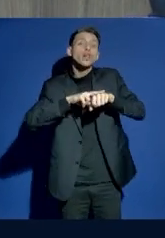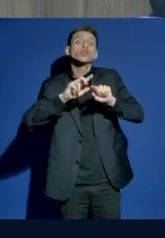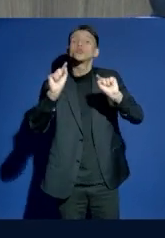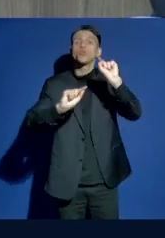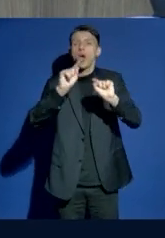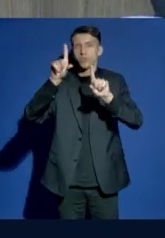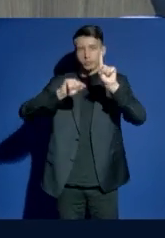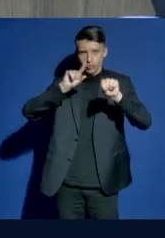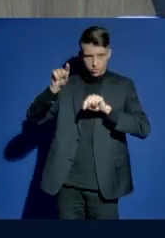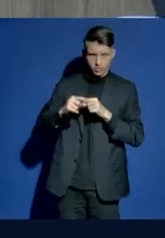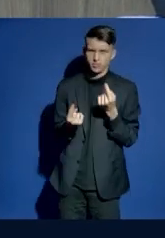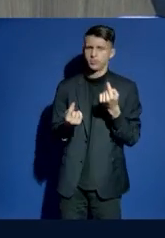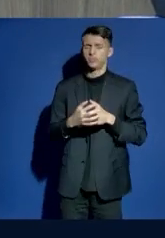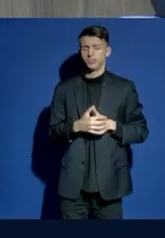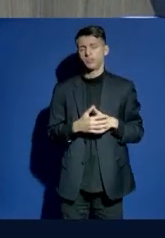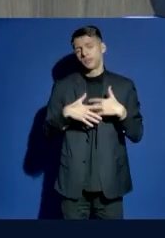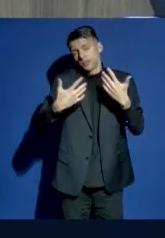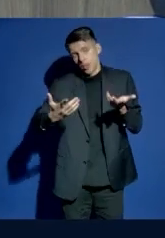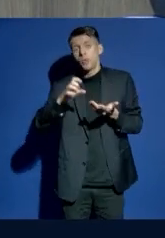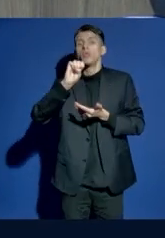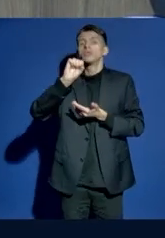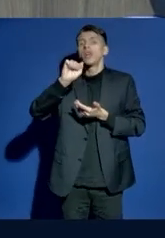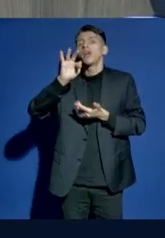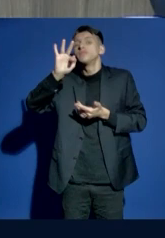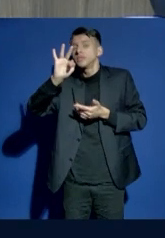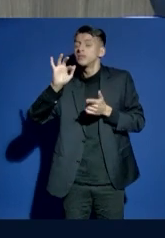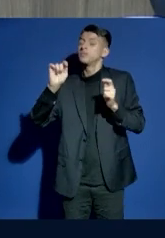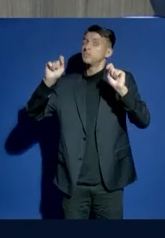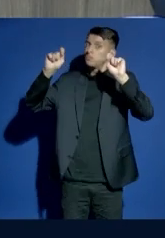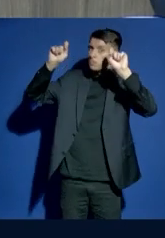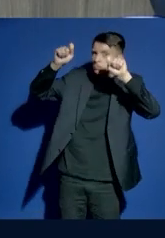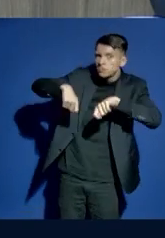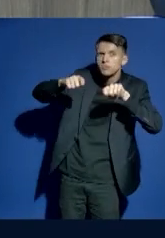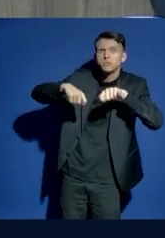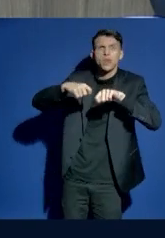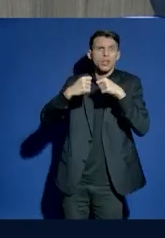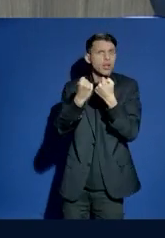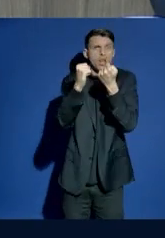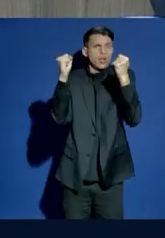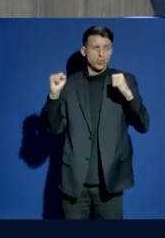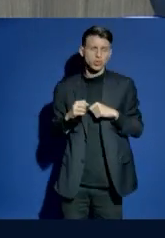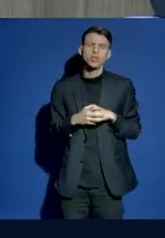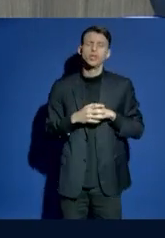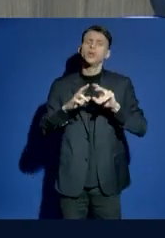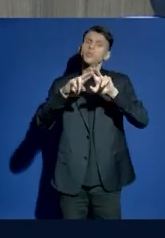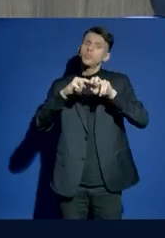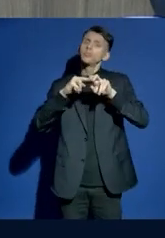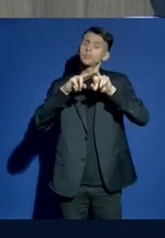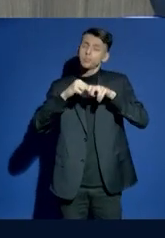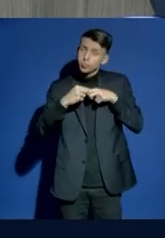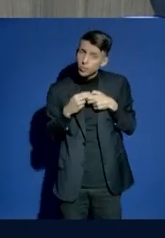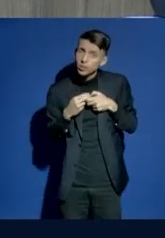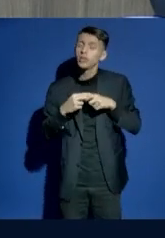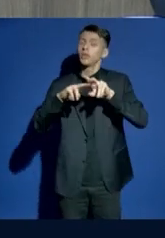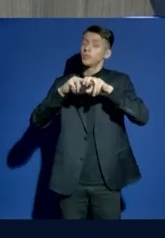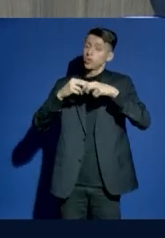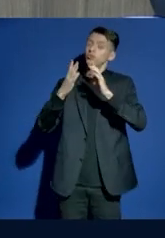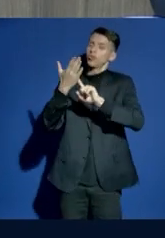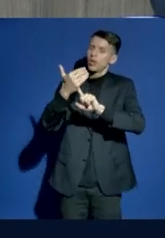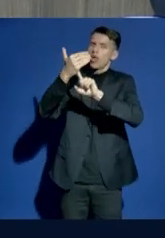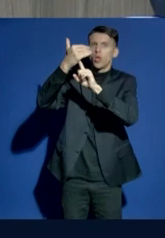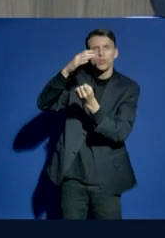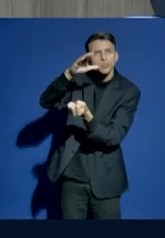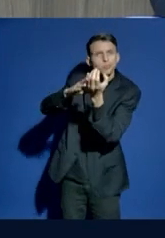Então, mas sem sombra de dúvida, o SAF tem um potencial muito grande. E ele tem a capacidade, né, com as tecnologias